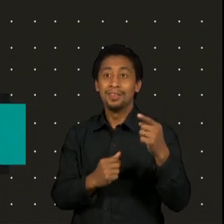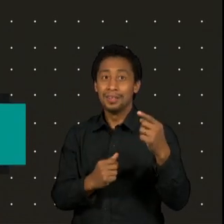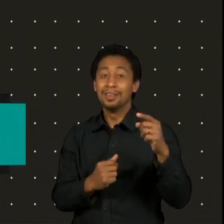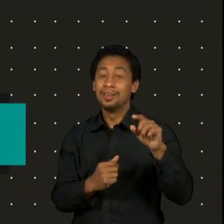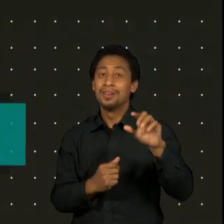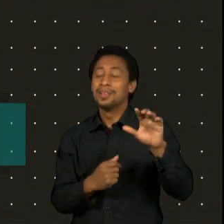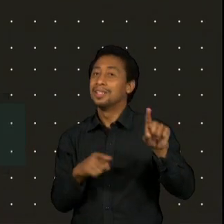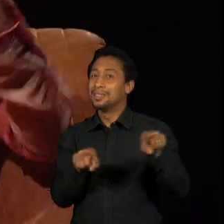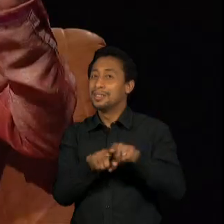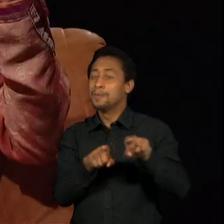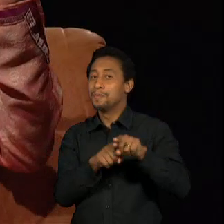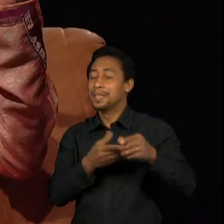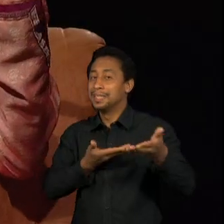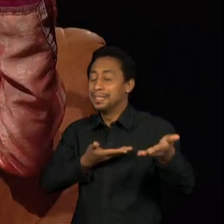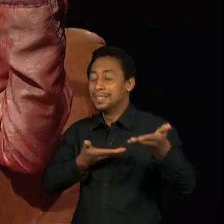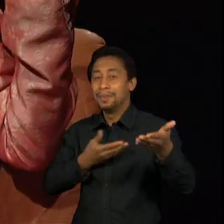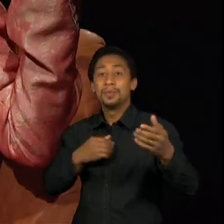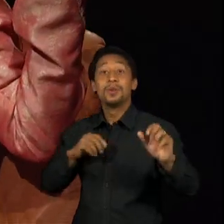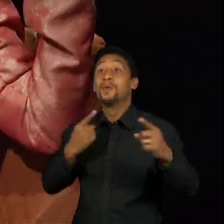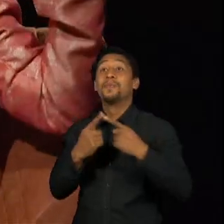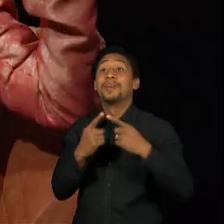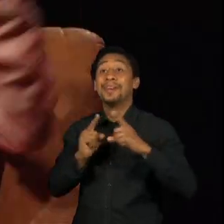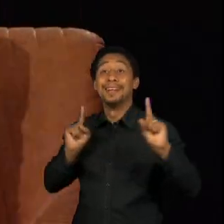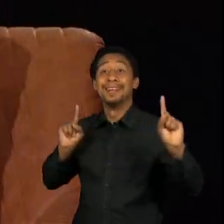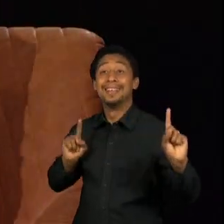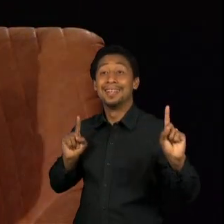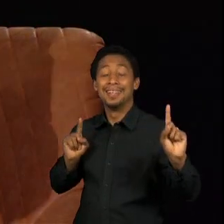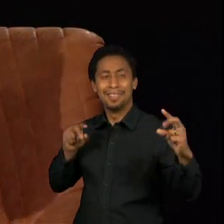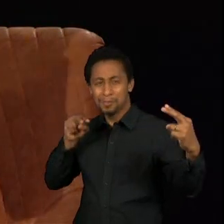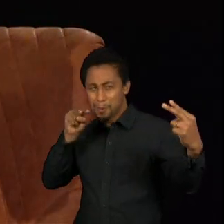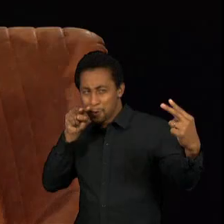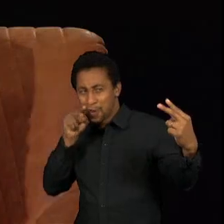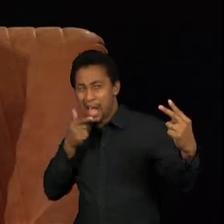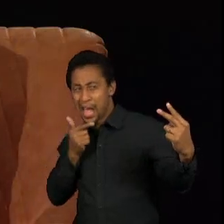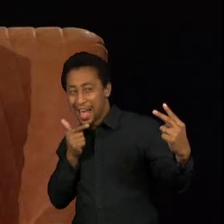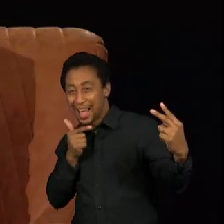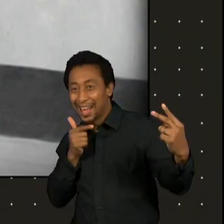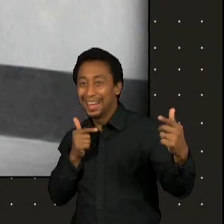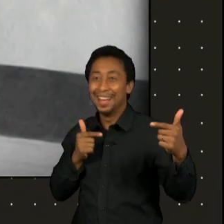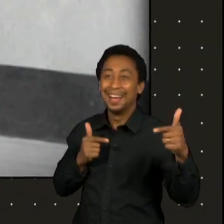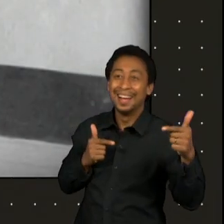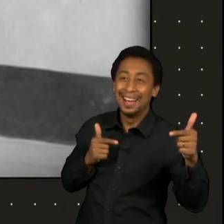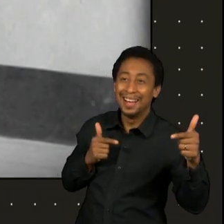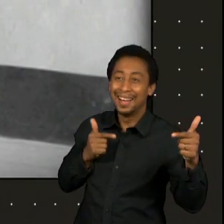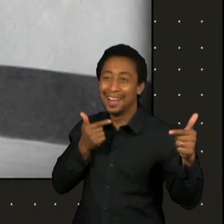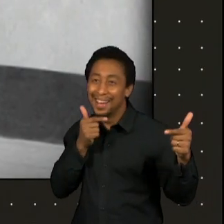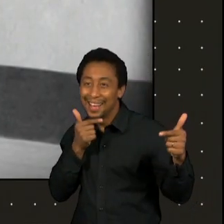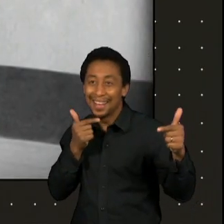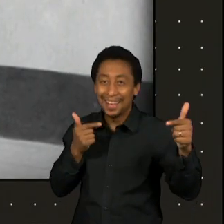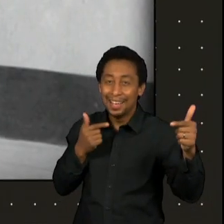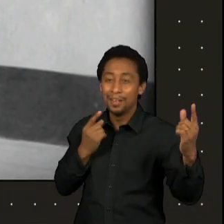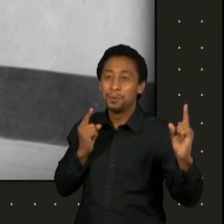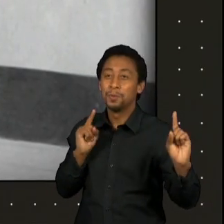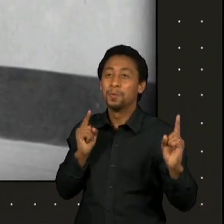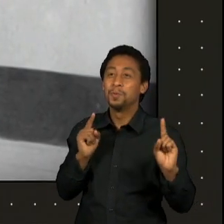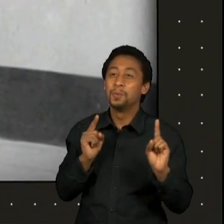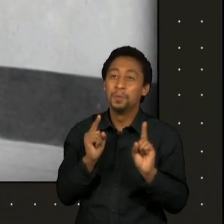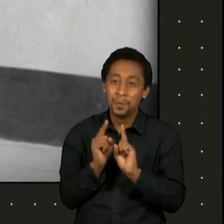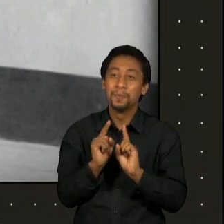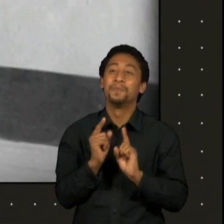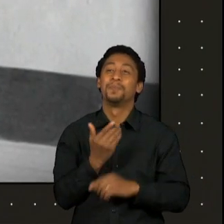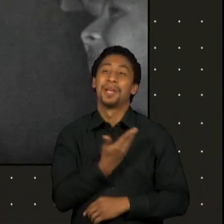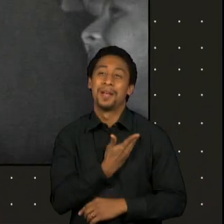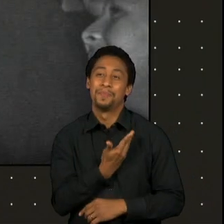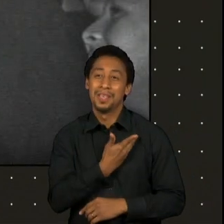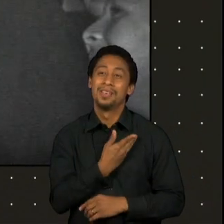Porque ele estava lá e eu estava aqui, a gente começou a se olhar e rir, e dali nasceu essa amizade, né? Depois foi